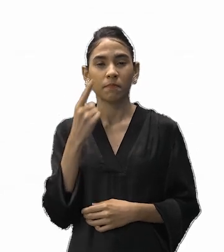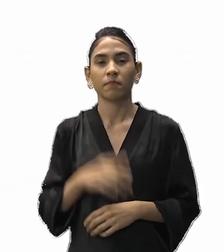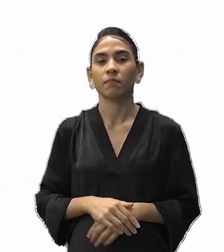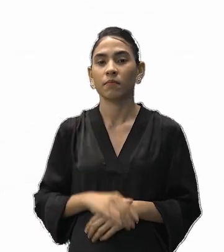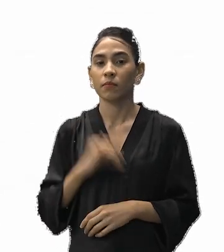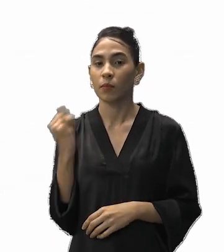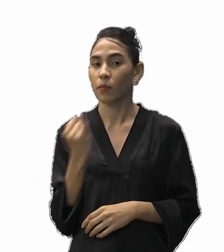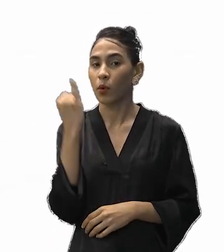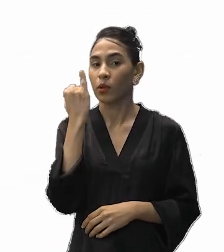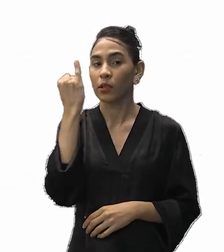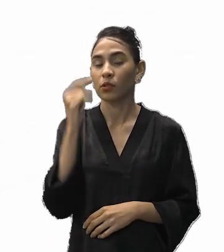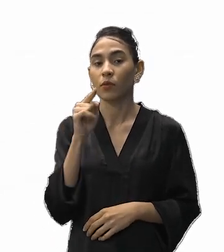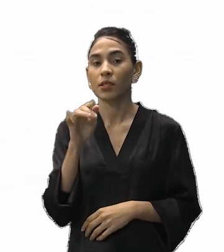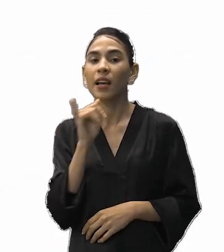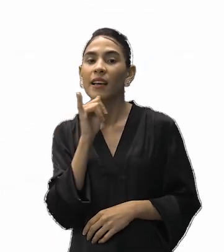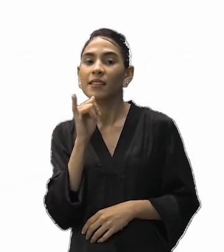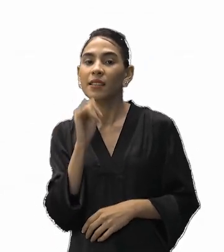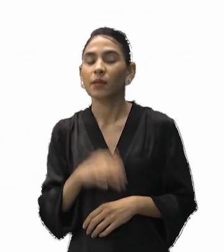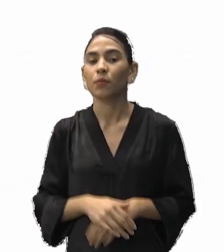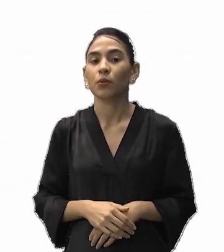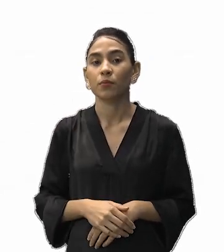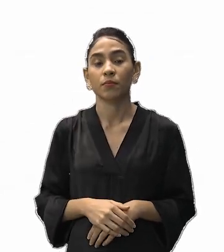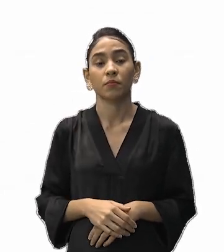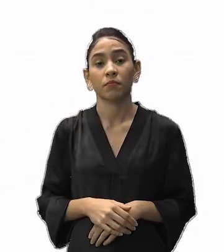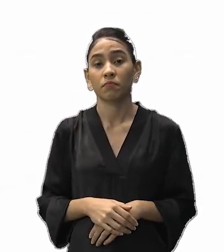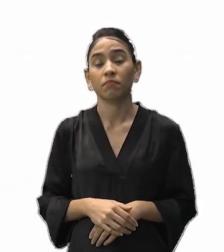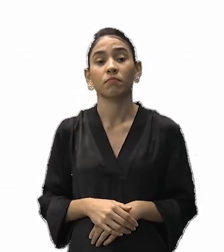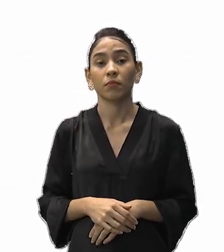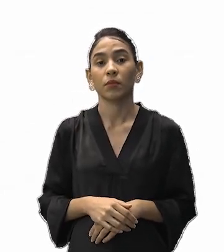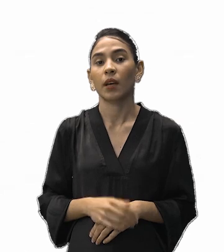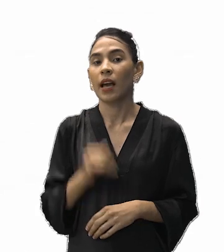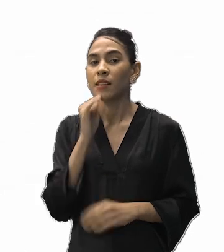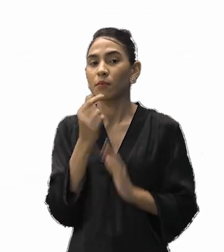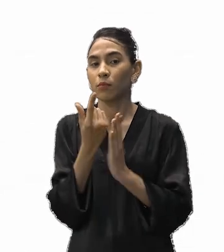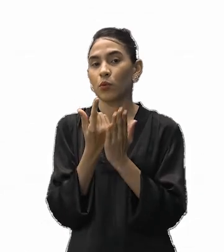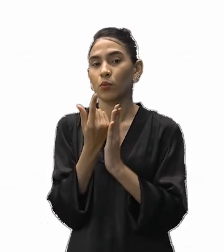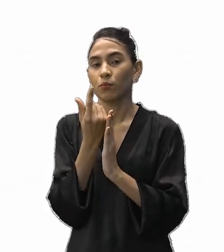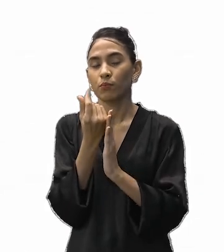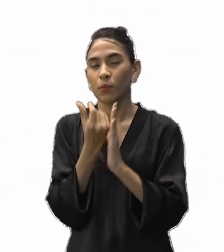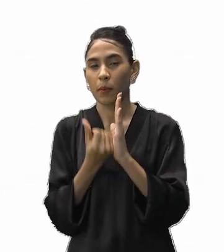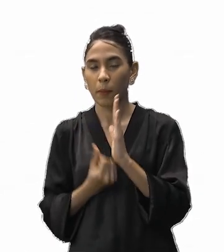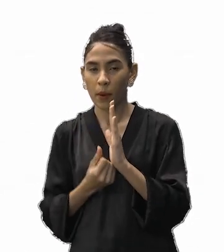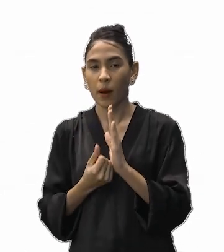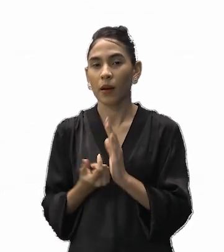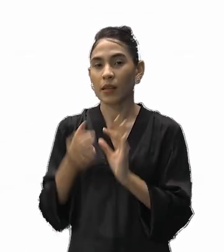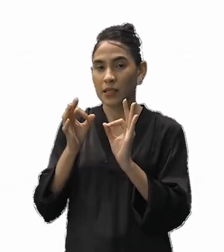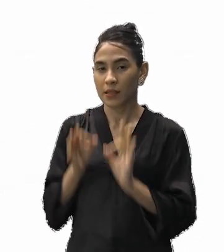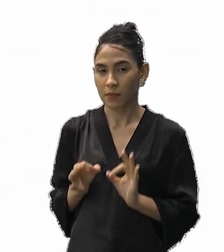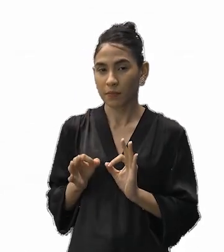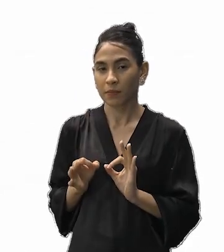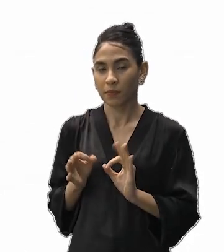a importância de você, por exemplo, se tornar um consumidor consciente, tá bom?